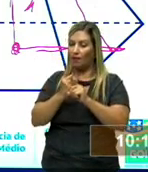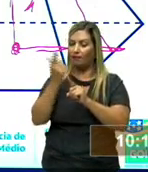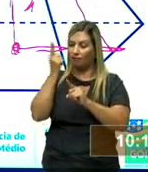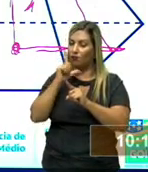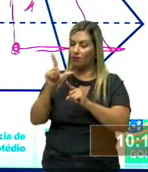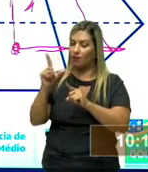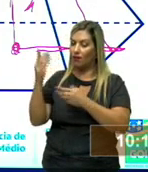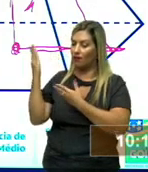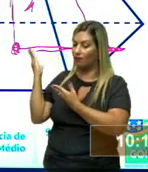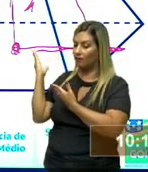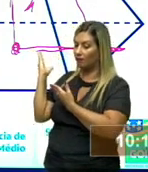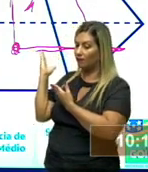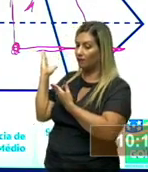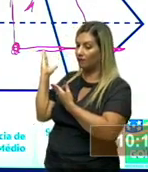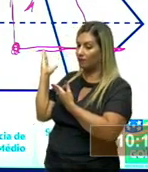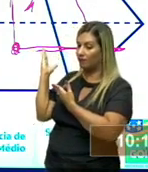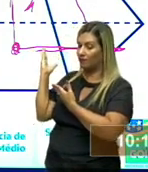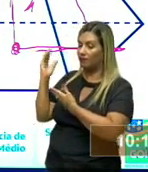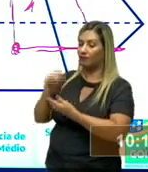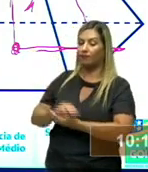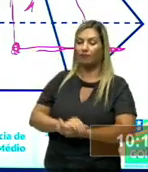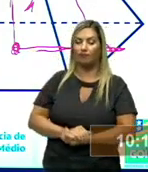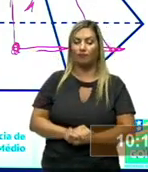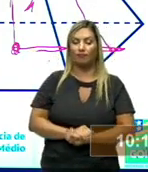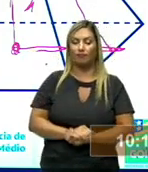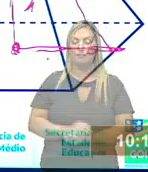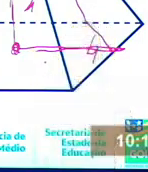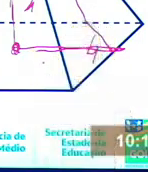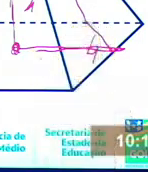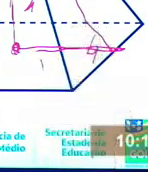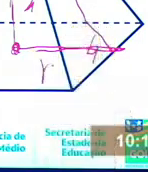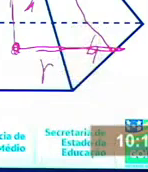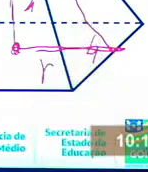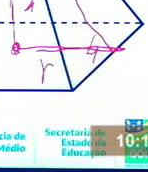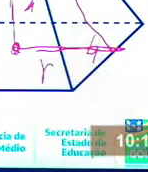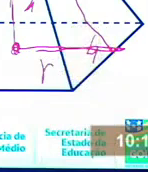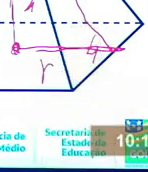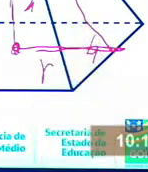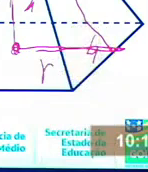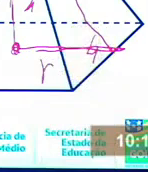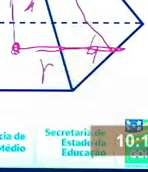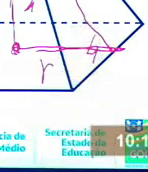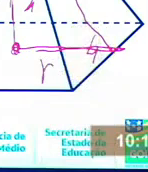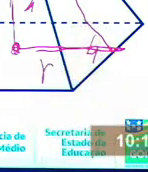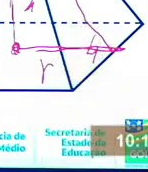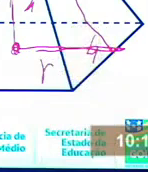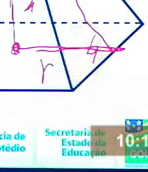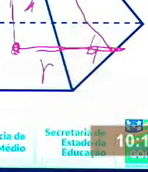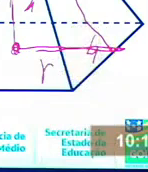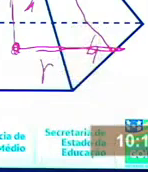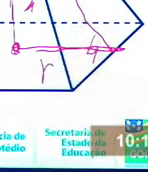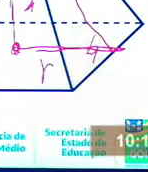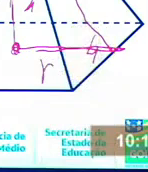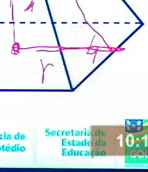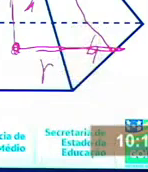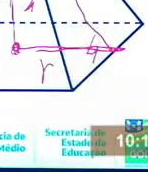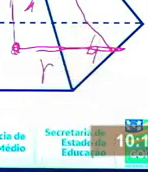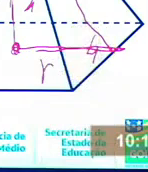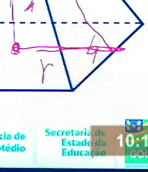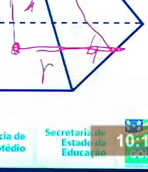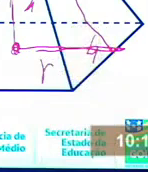cara aqui ó tá esse apótema Aqui você encontra a porta mas eu tenho raio é o contra altura tão bom vamos lá vamos